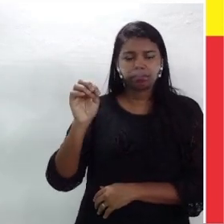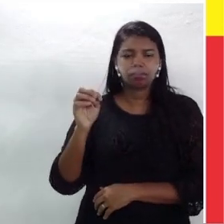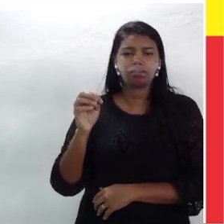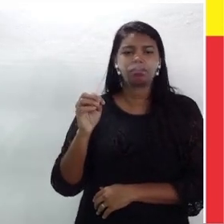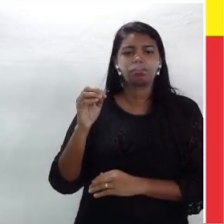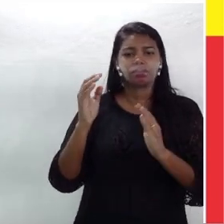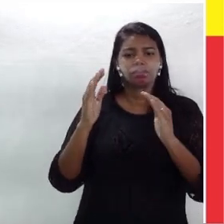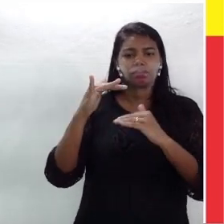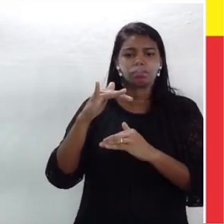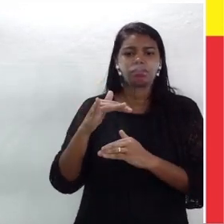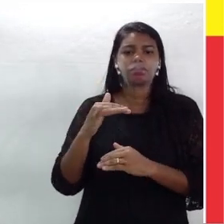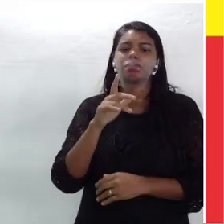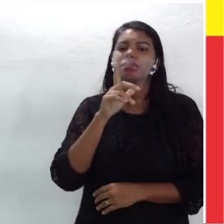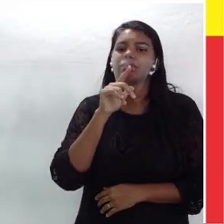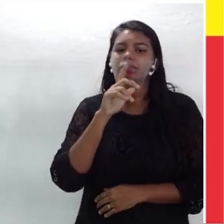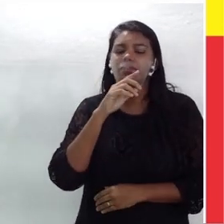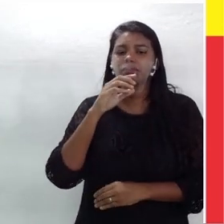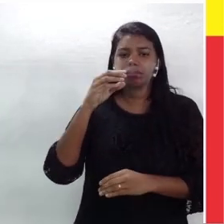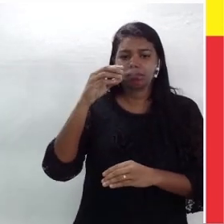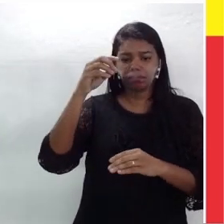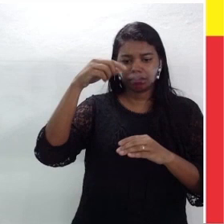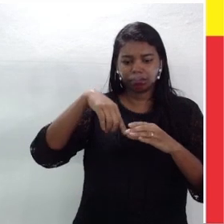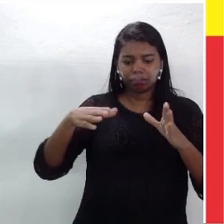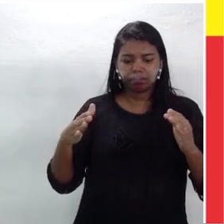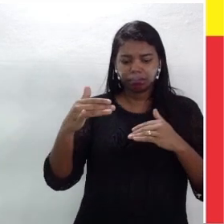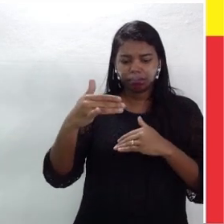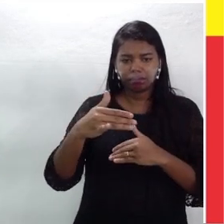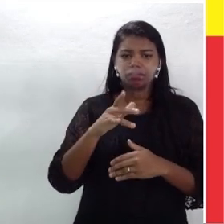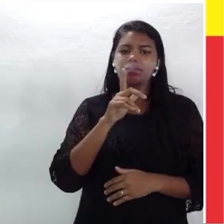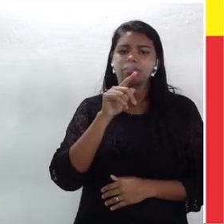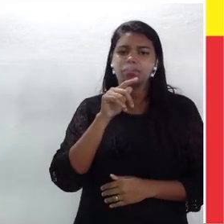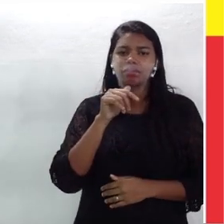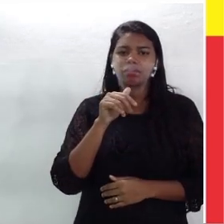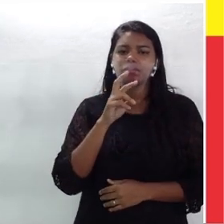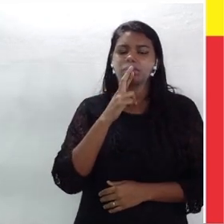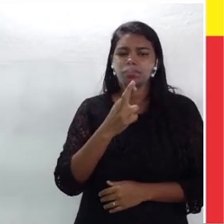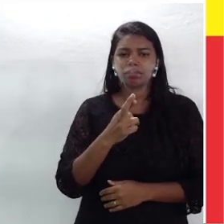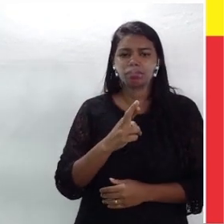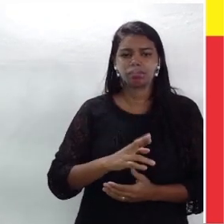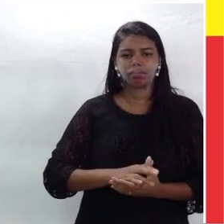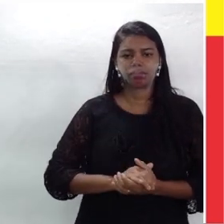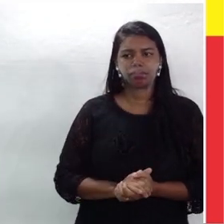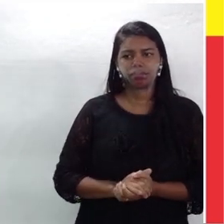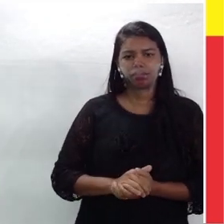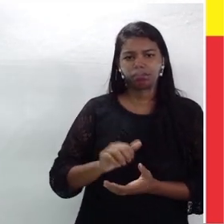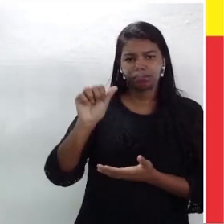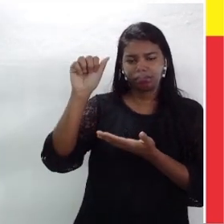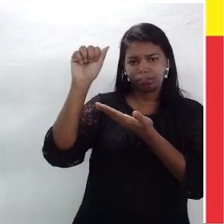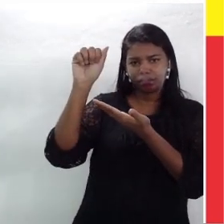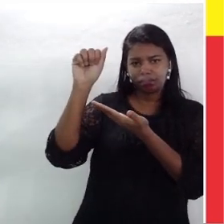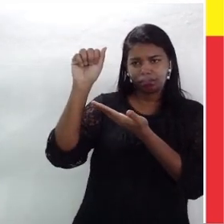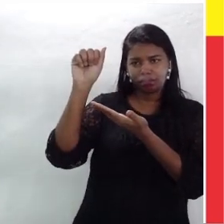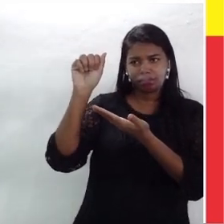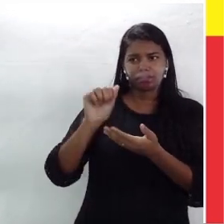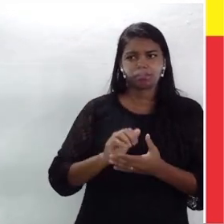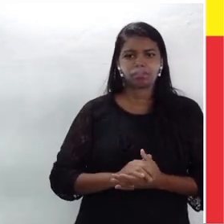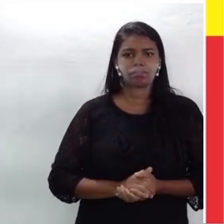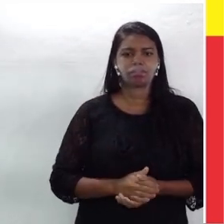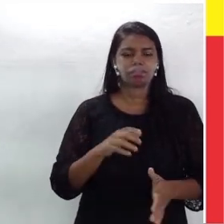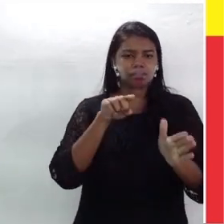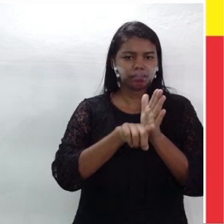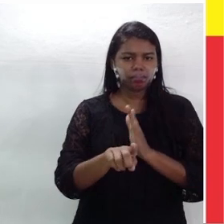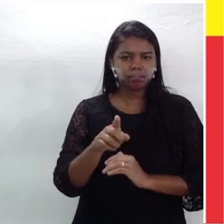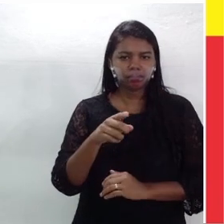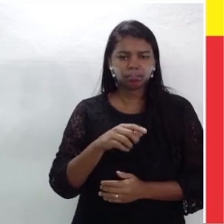o valor de água existente nessa caixa. Então, na nossa resposta, a letra A. Mais uma questão.